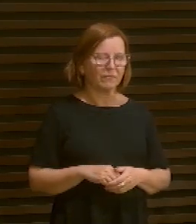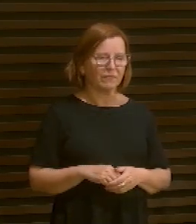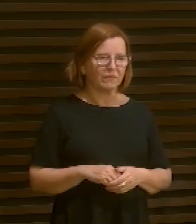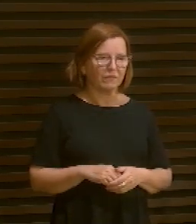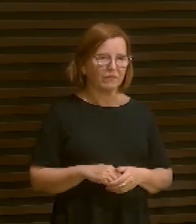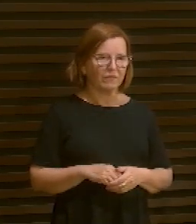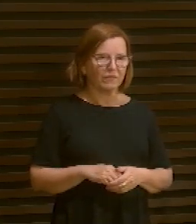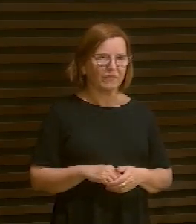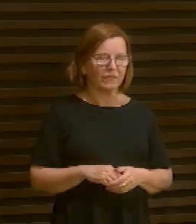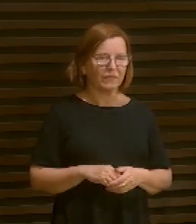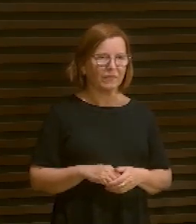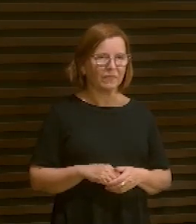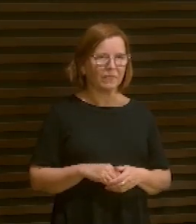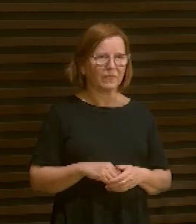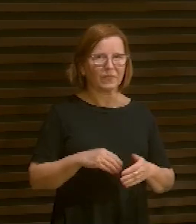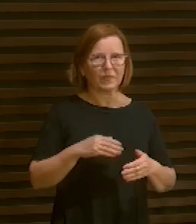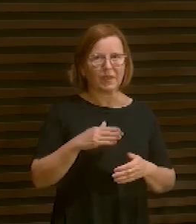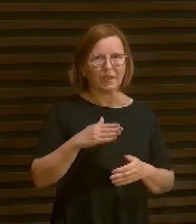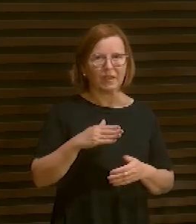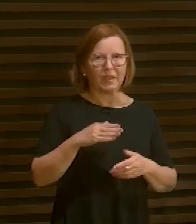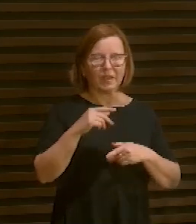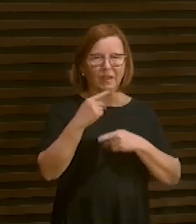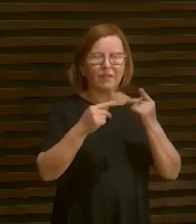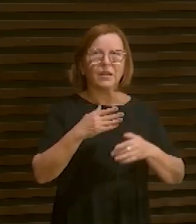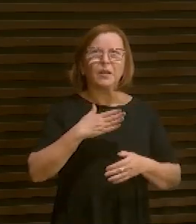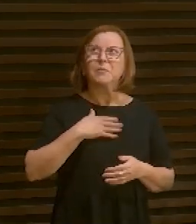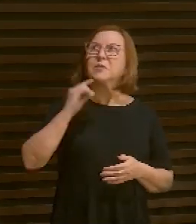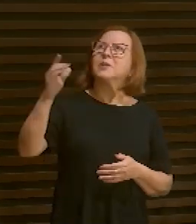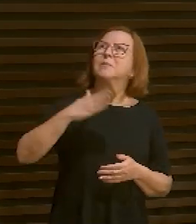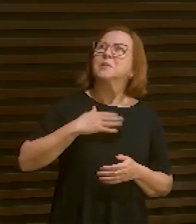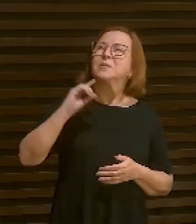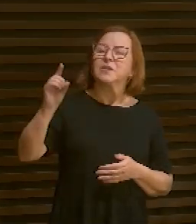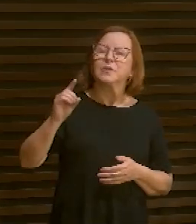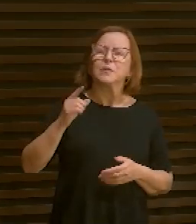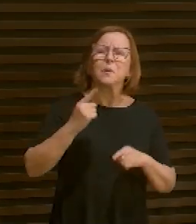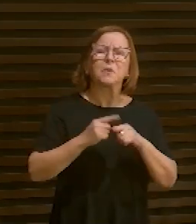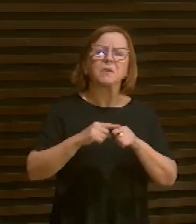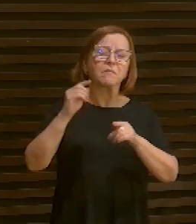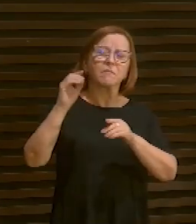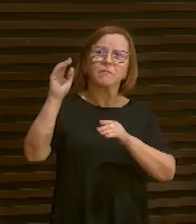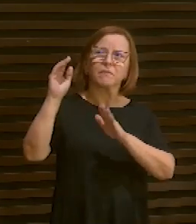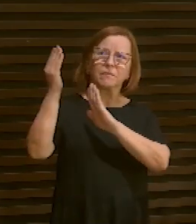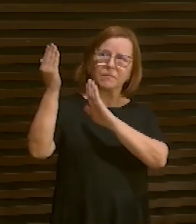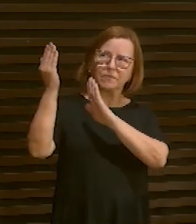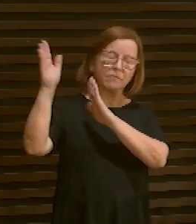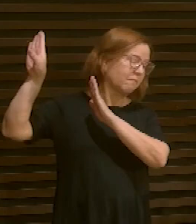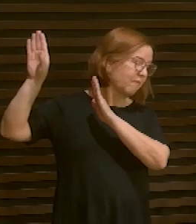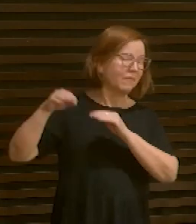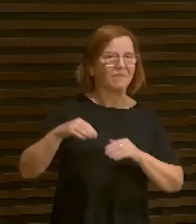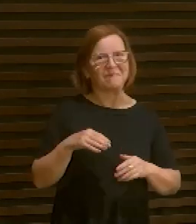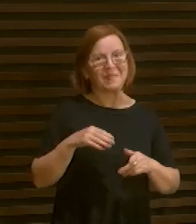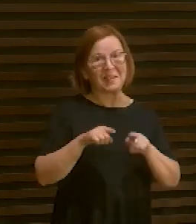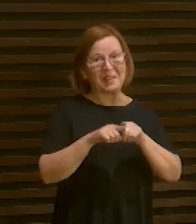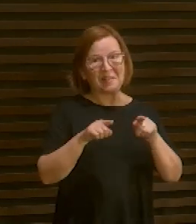Meu Deus, por que me viraste as costas? Mas ele diz assim: a meus irmãos declararei o